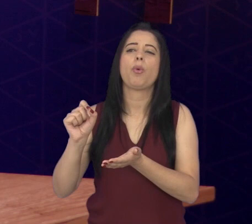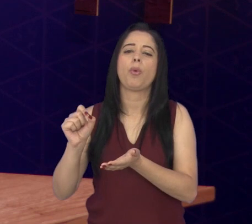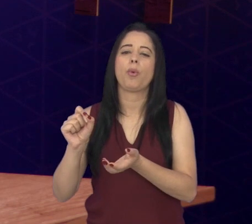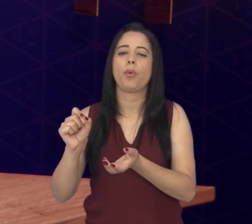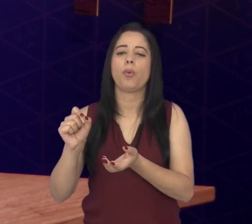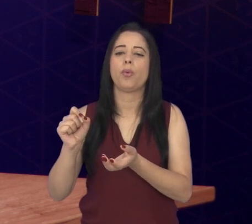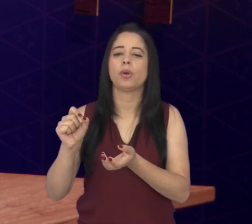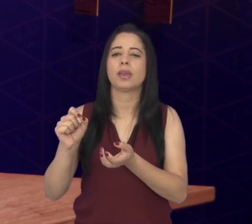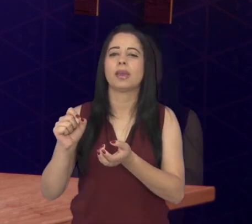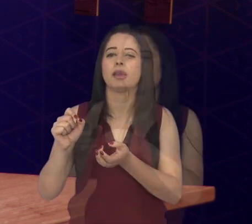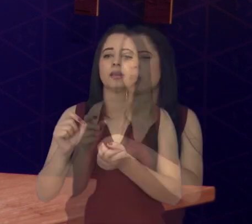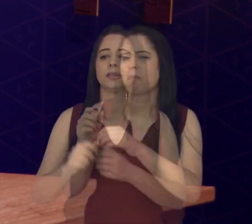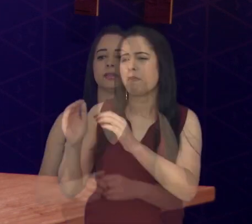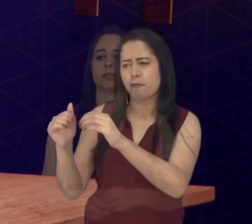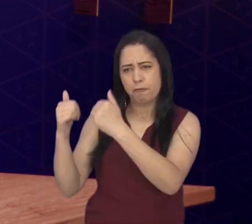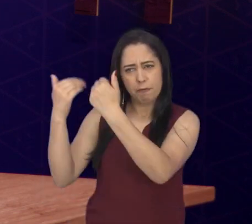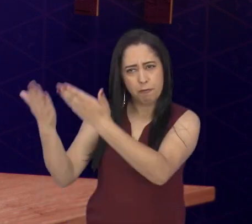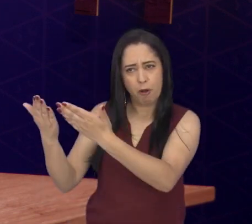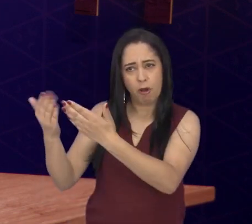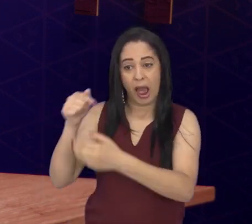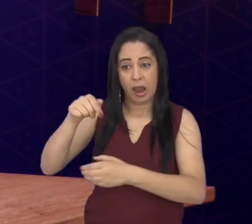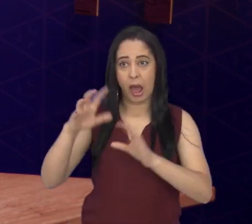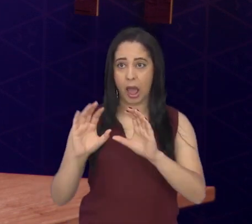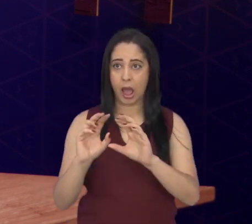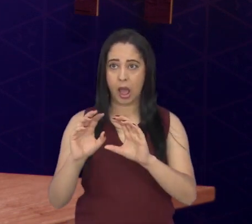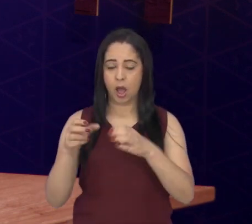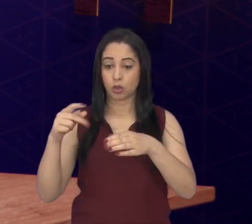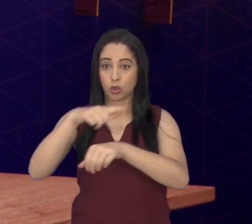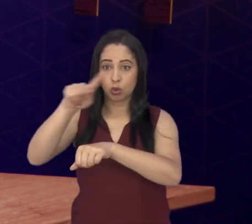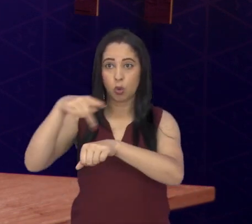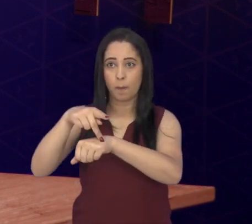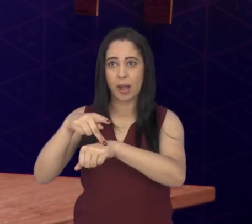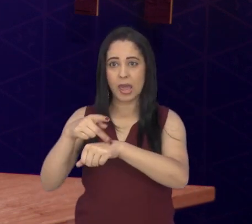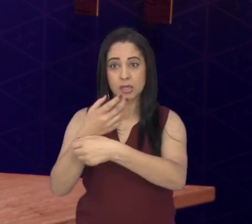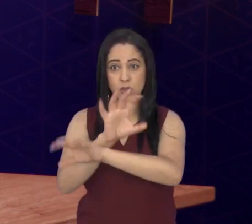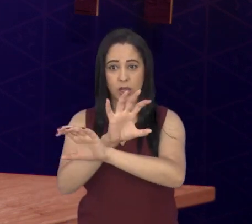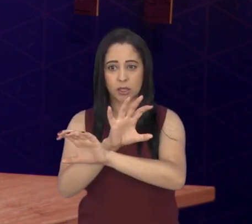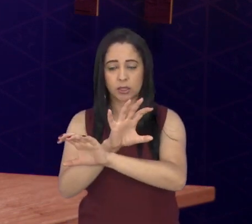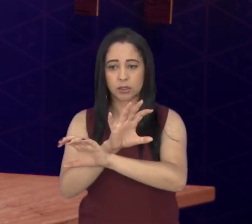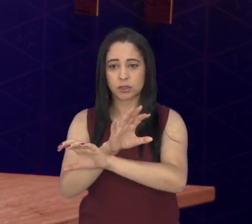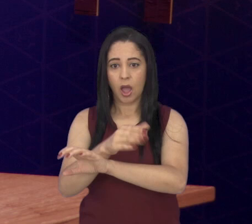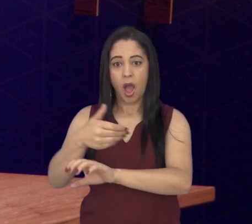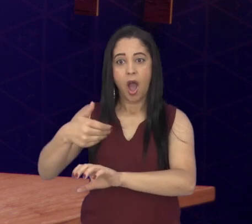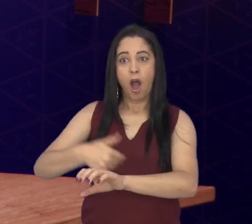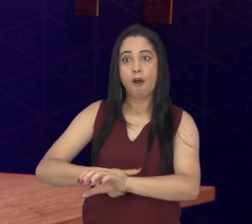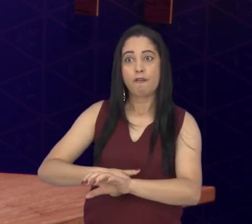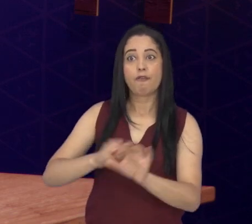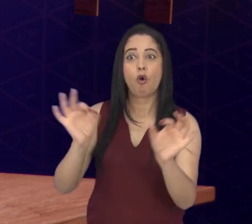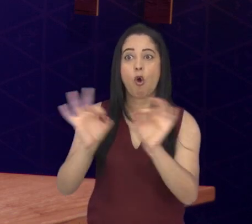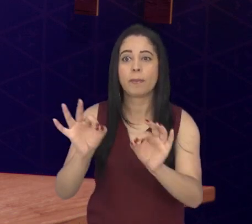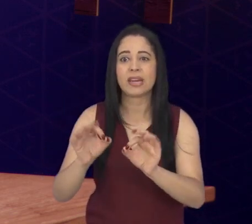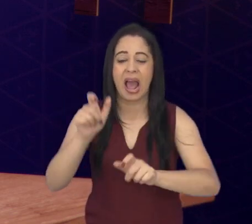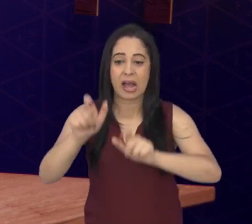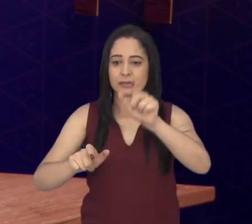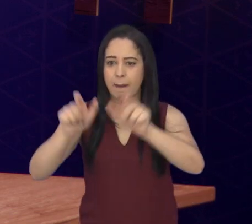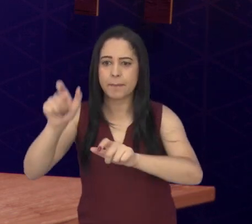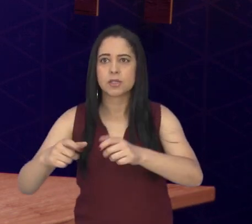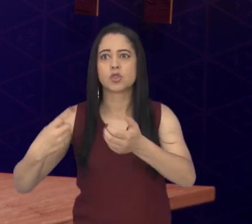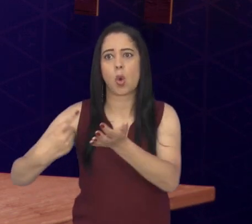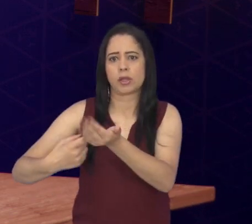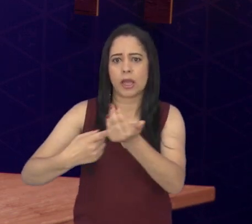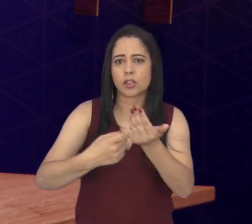algumas missões e percebeu que lá em Wakanda ninguém passava fome, lá em Wakanda todo mundo